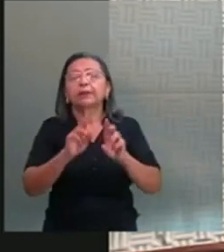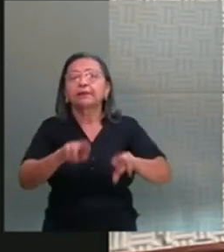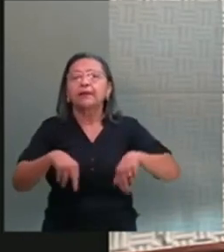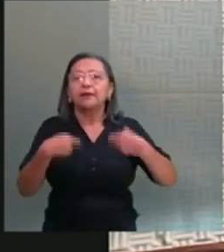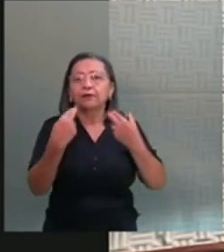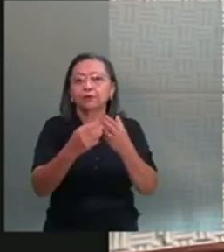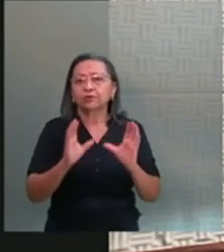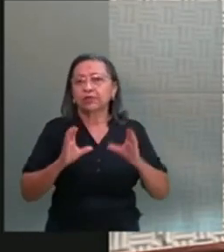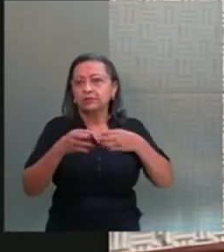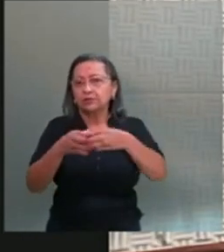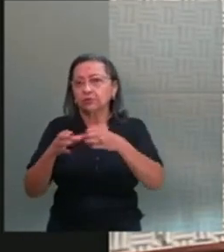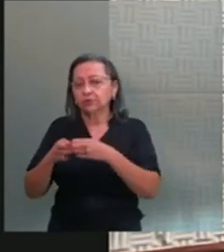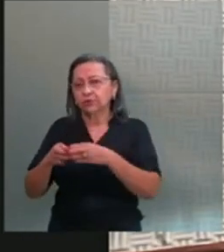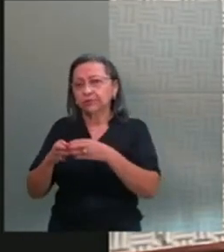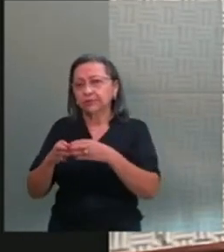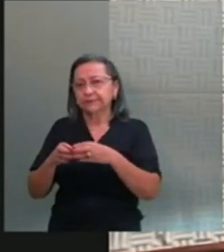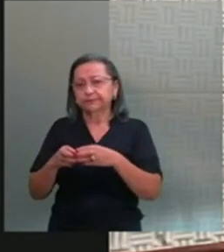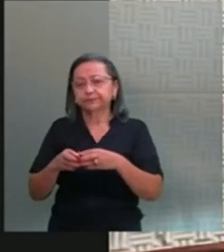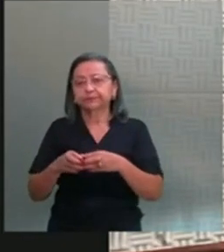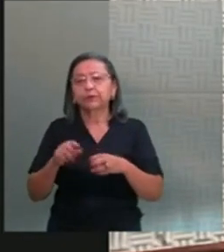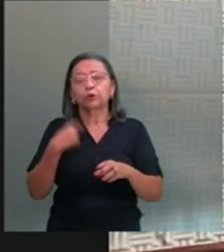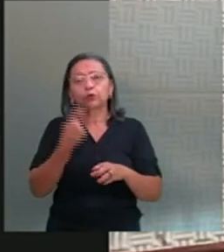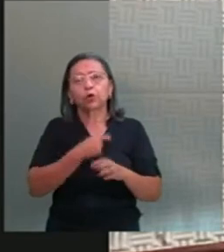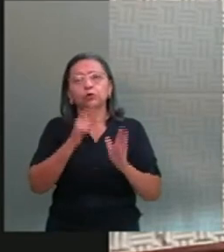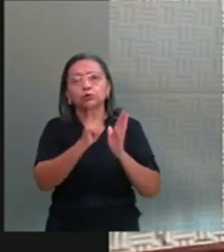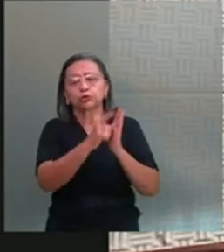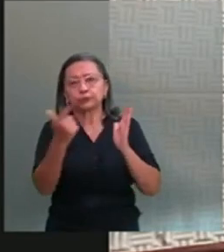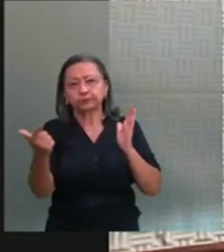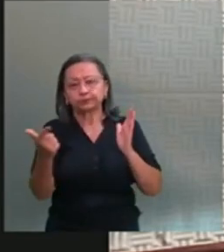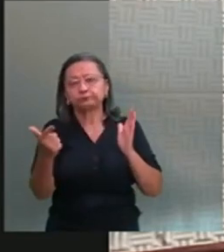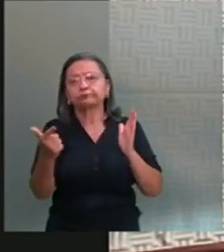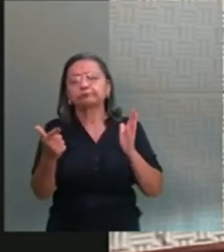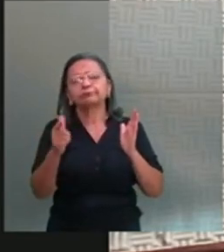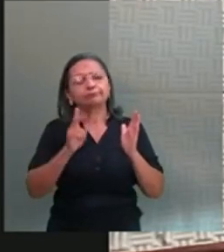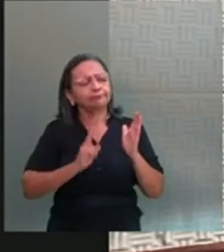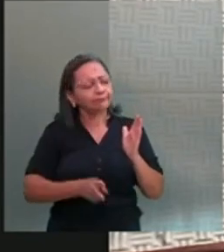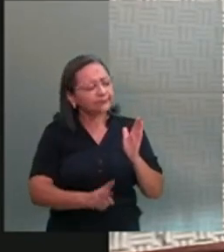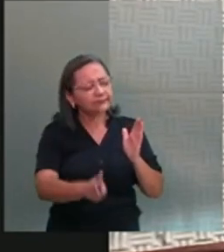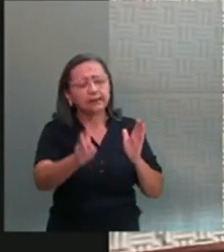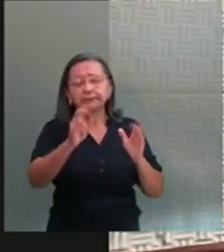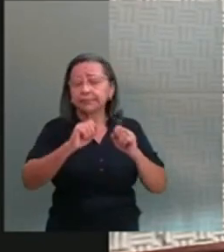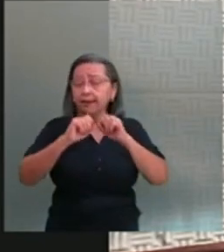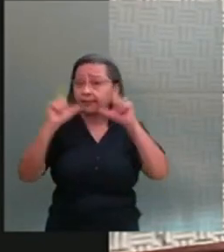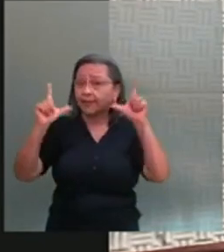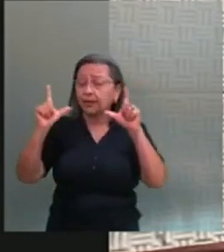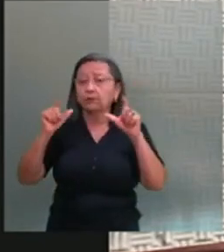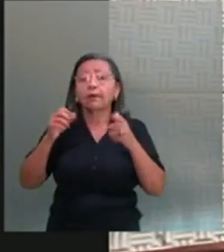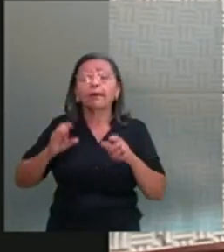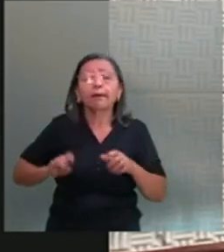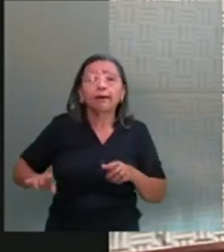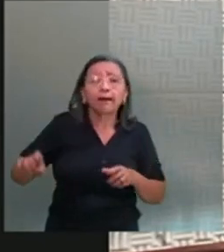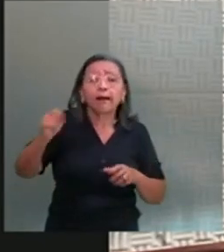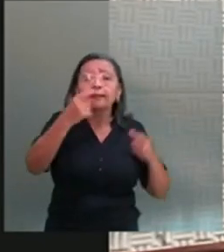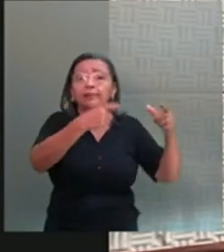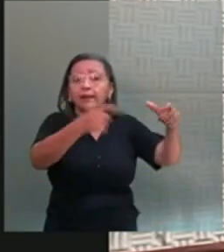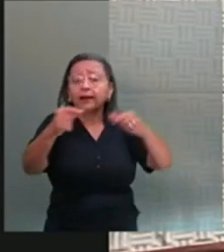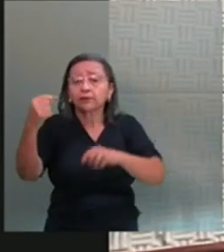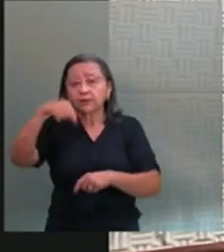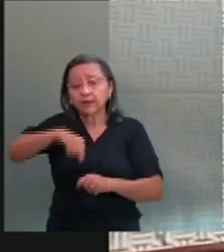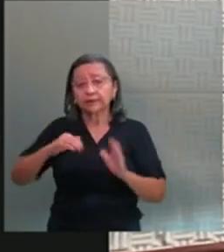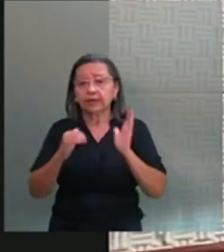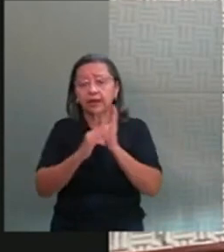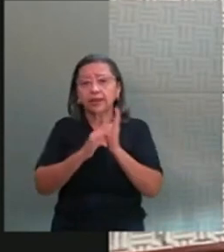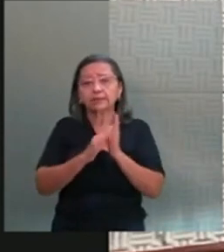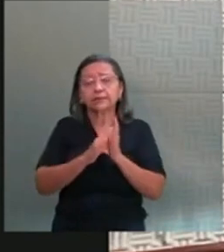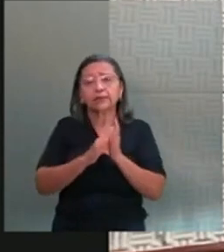reuniões das comissões temáticas. E o nosso jornalismo está sempre atento, em cada canto dessa casa, cobrindo